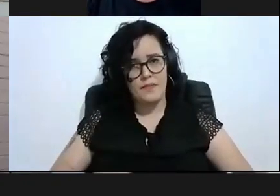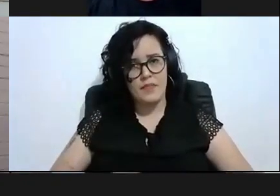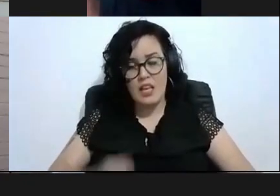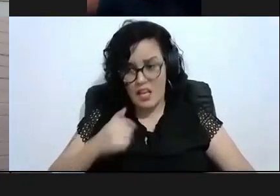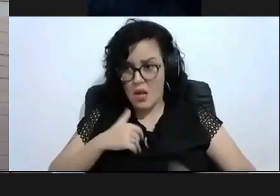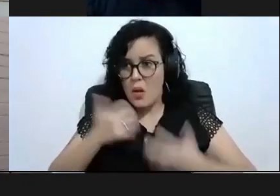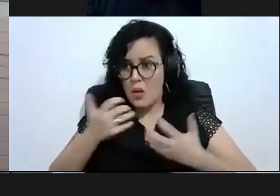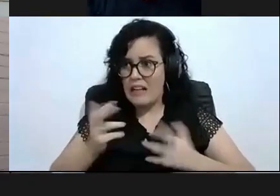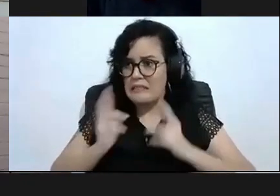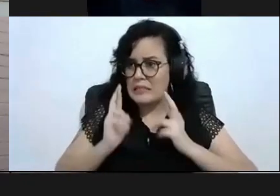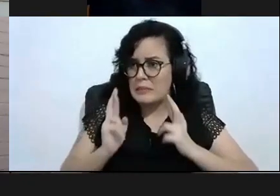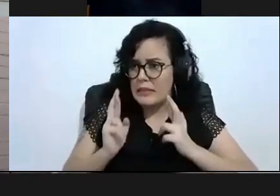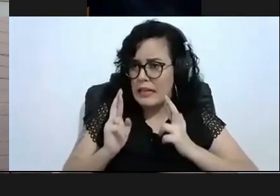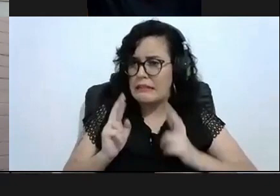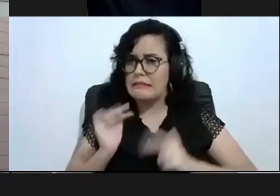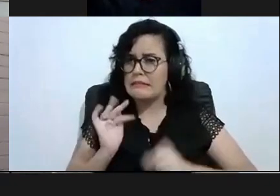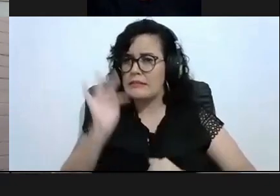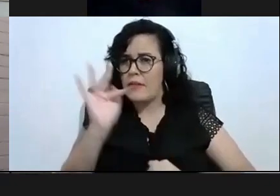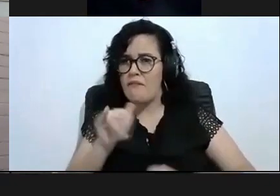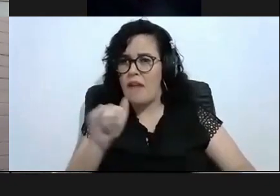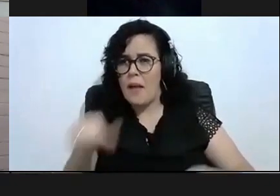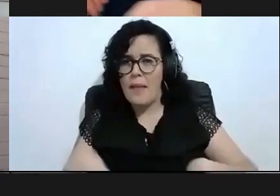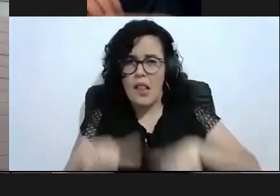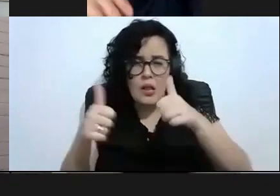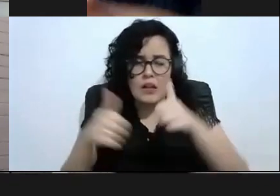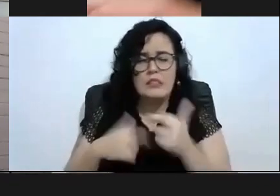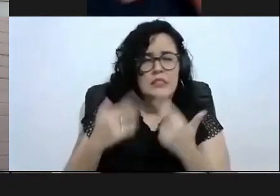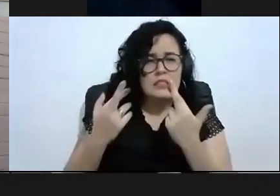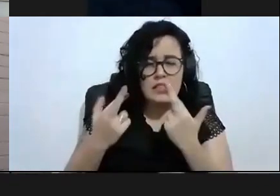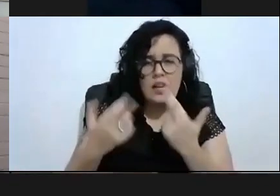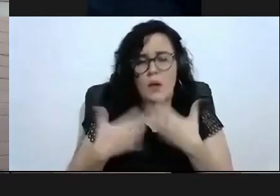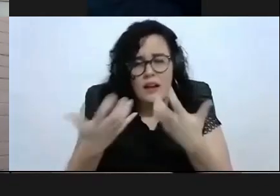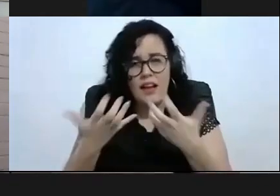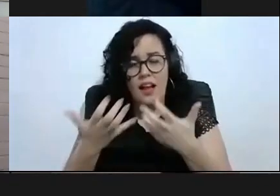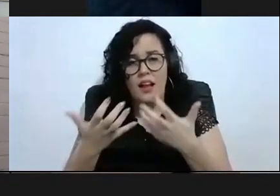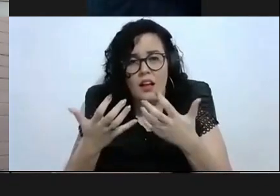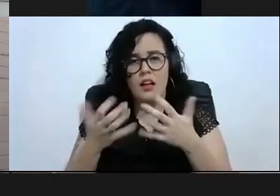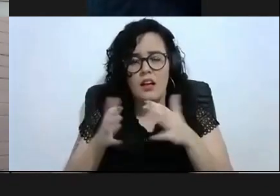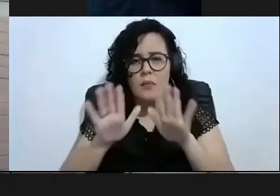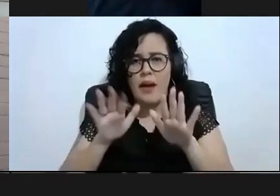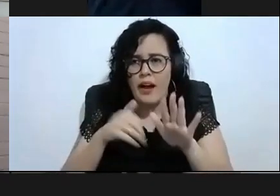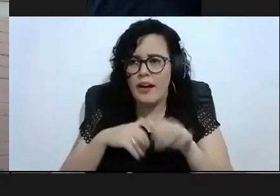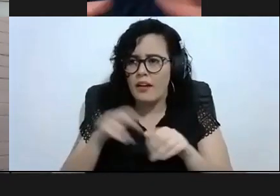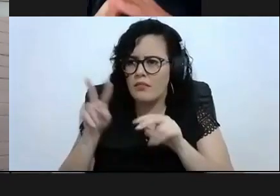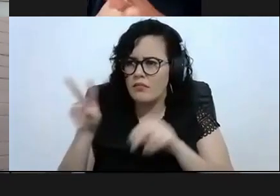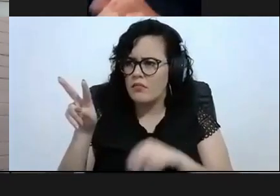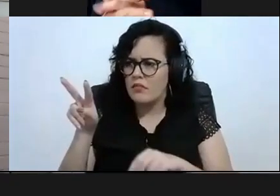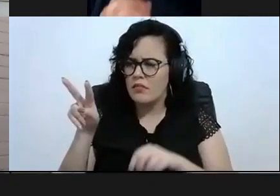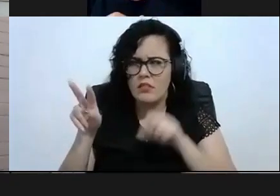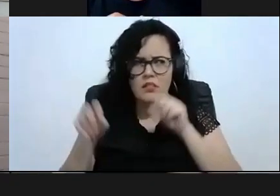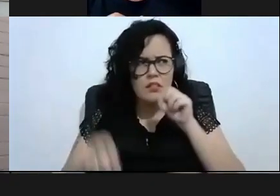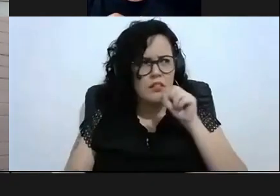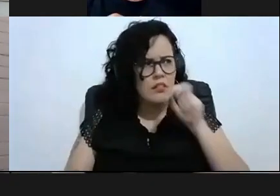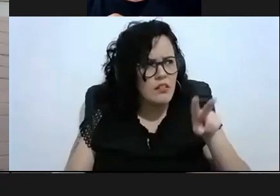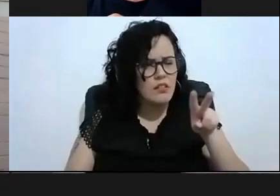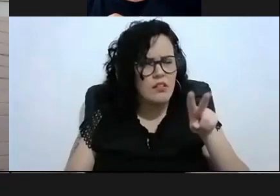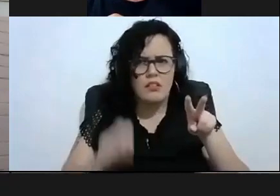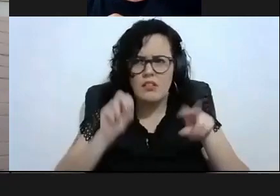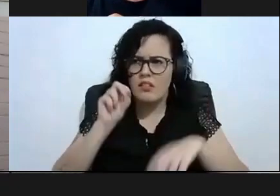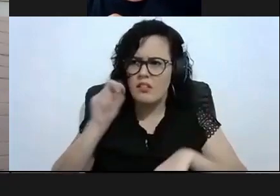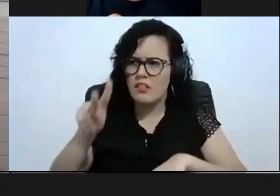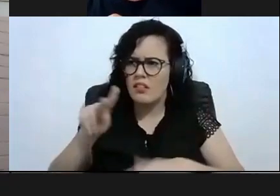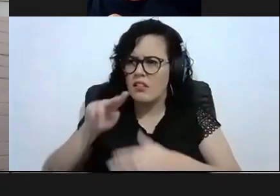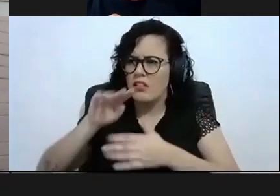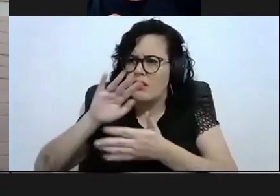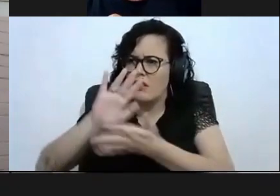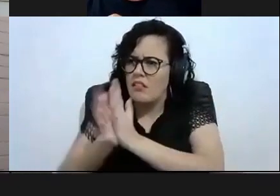um otimismo maior, de ter algum otimismo, mas para onde eu olho, eu vejo muita desgraça.